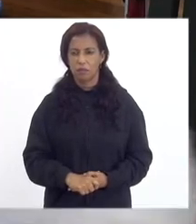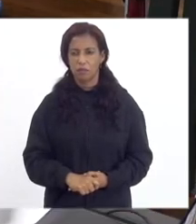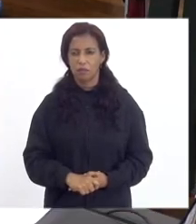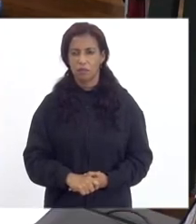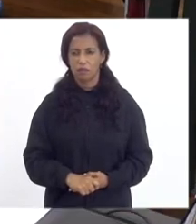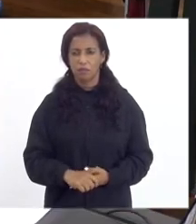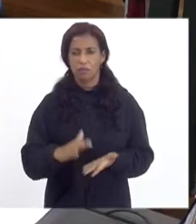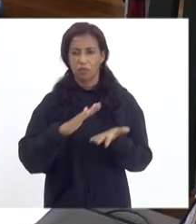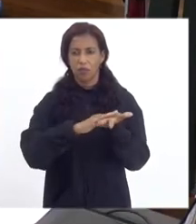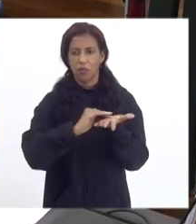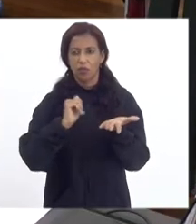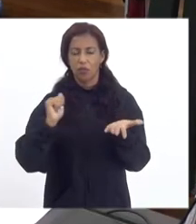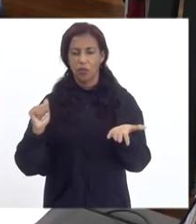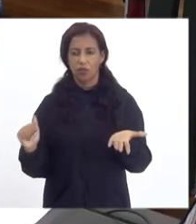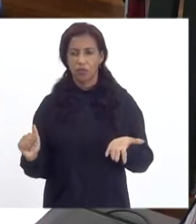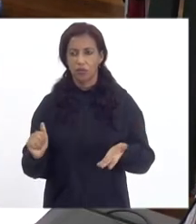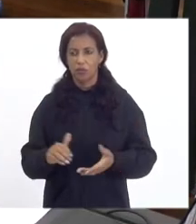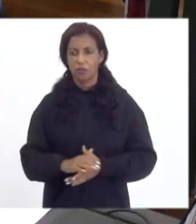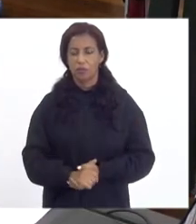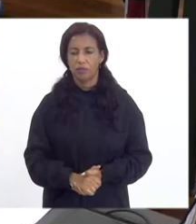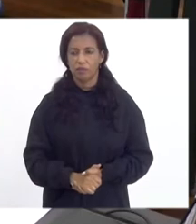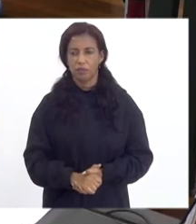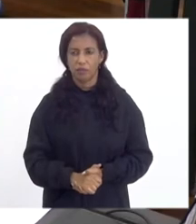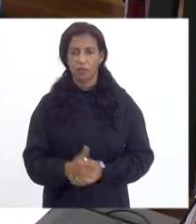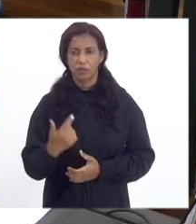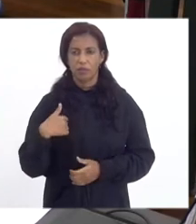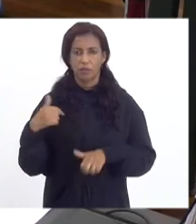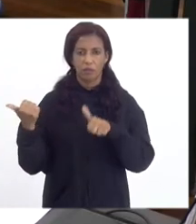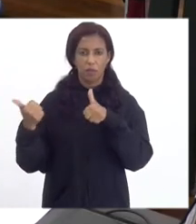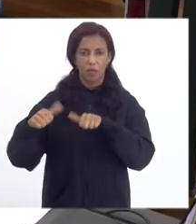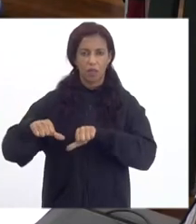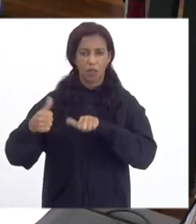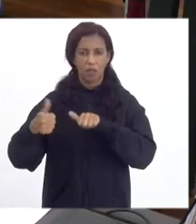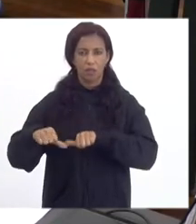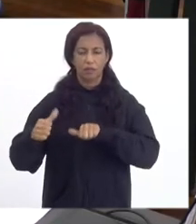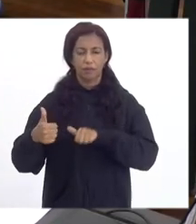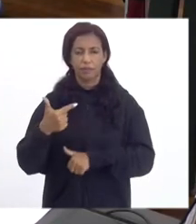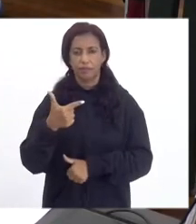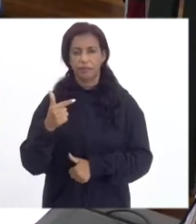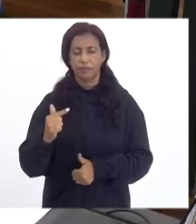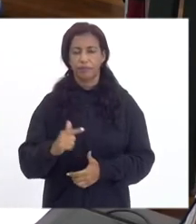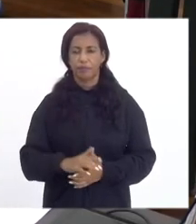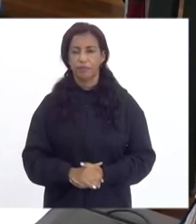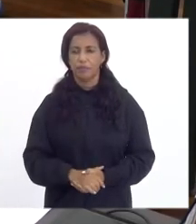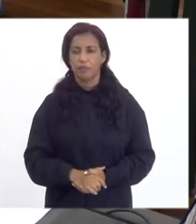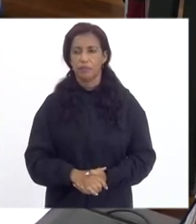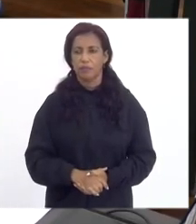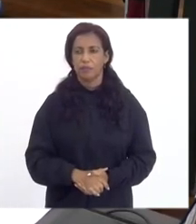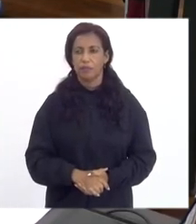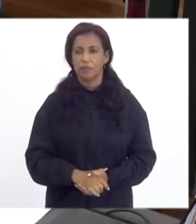Eu vou retirar de pauta. Eu quero dar uma fazer uma 27, análise. 27, né? 27 da pauta.